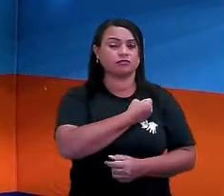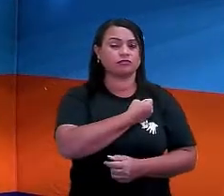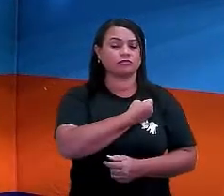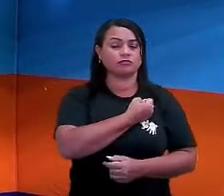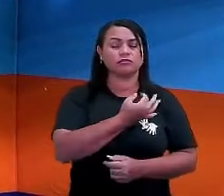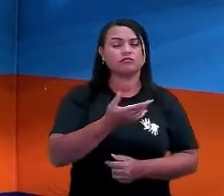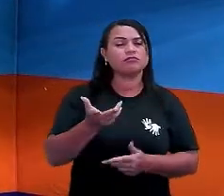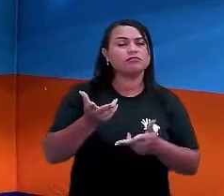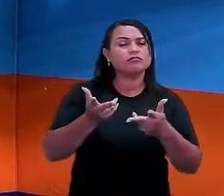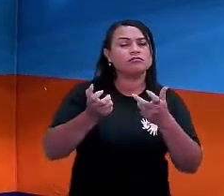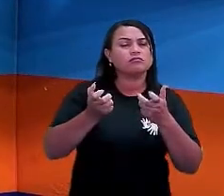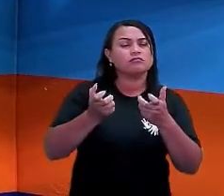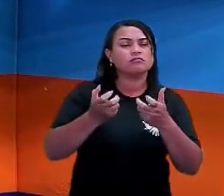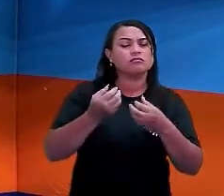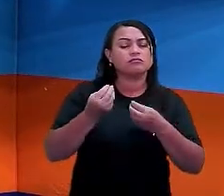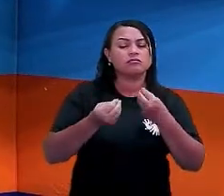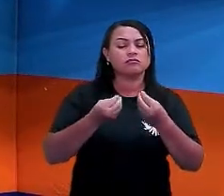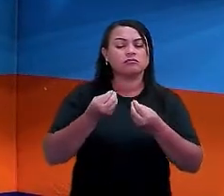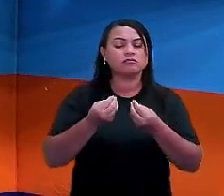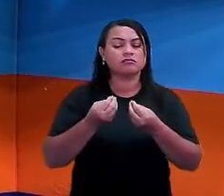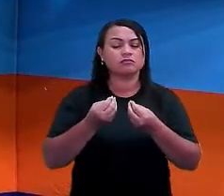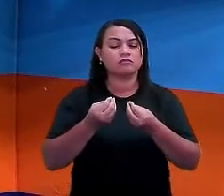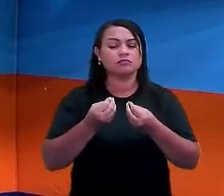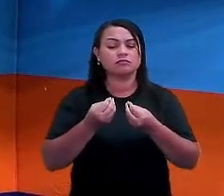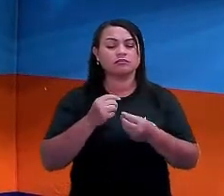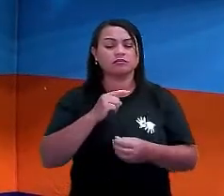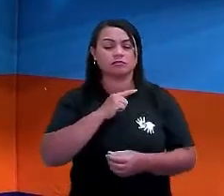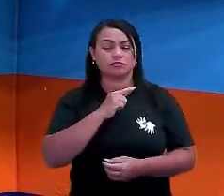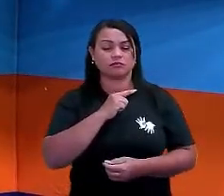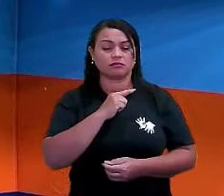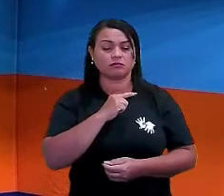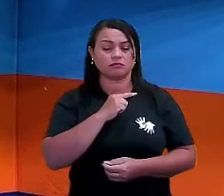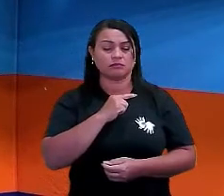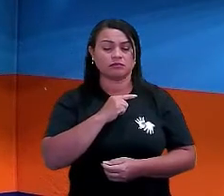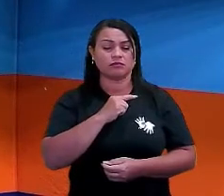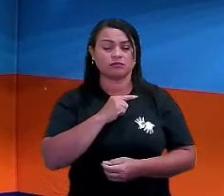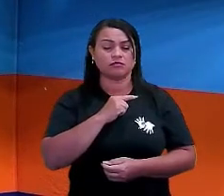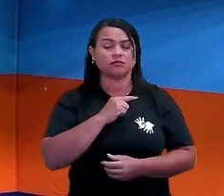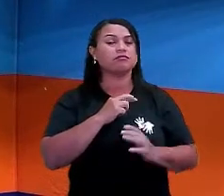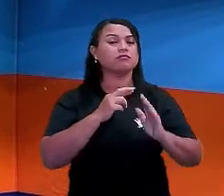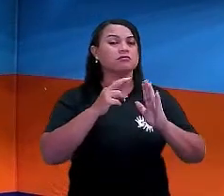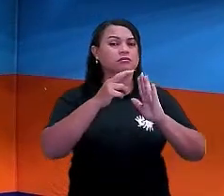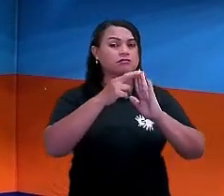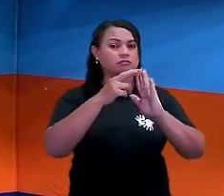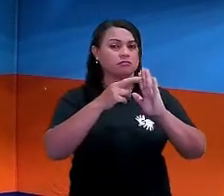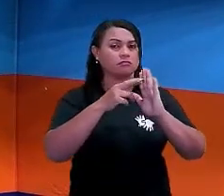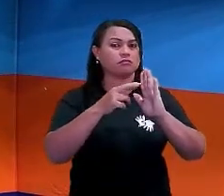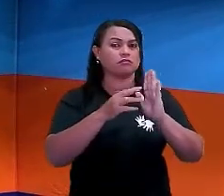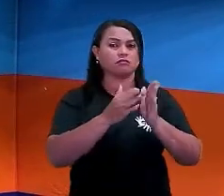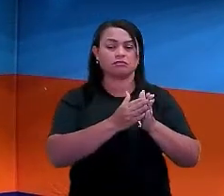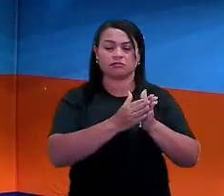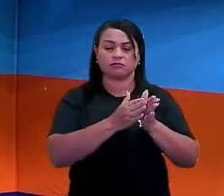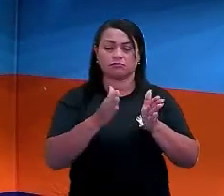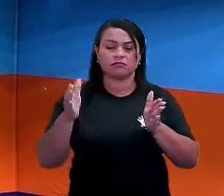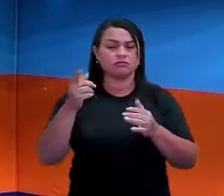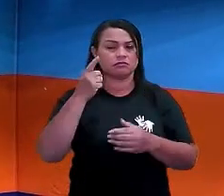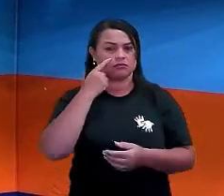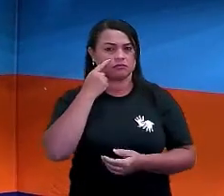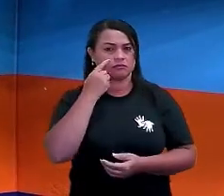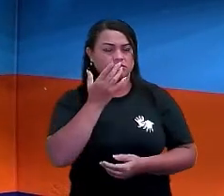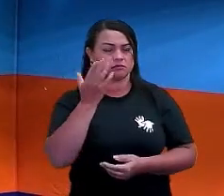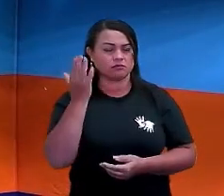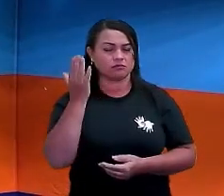a gente perceber aqui, né, a gente tem uma regularidade, não tem? Né? Vamos ver